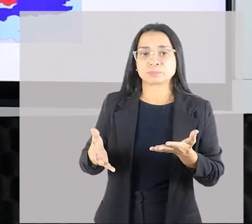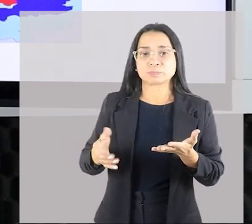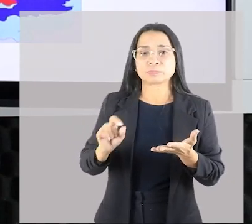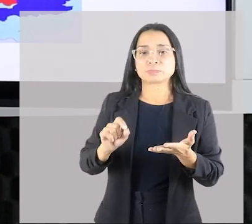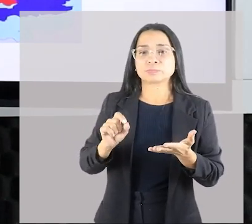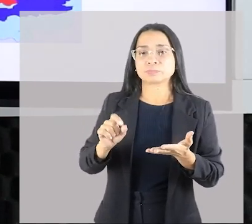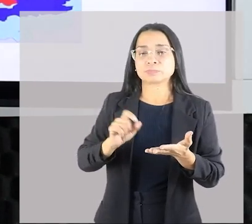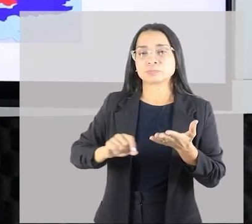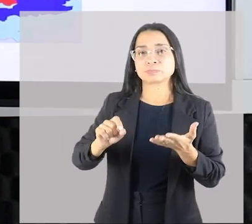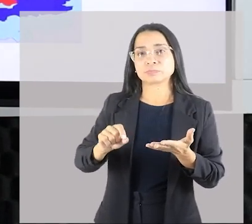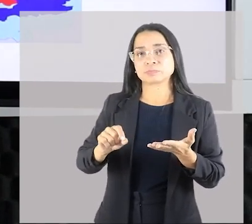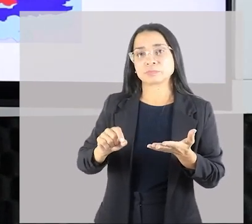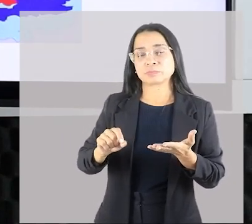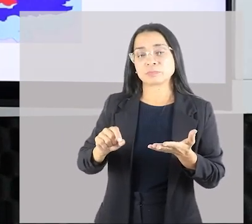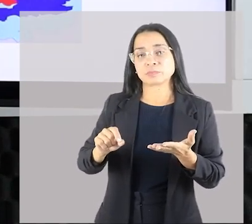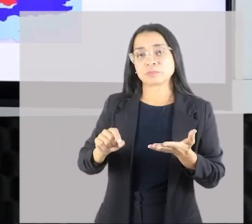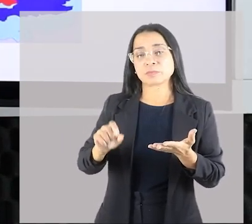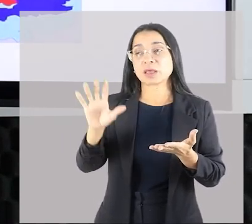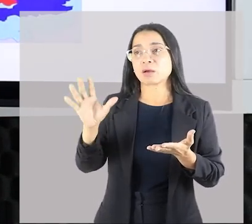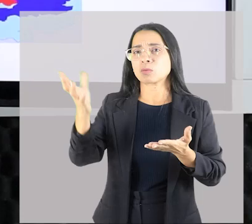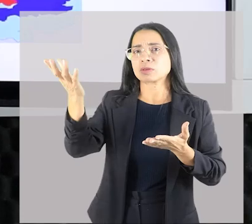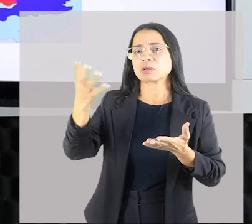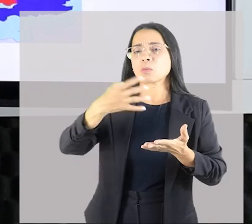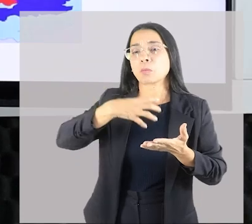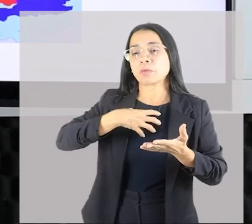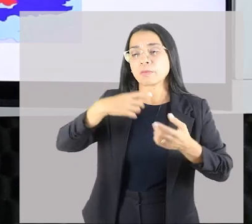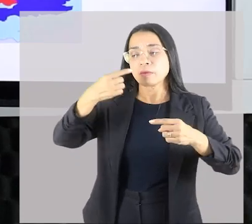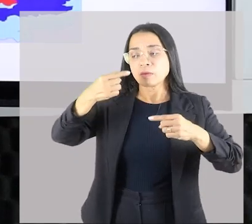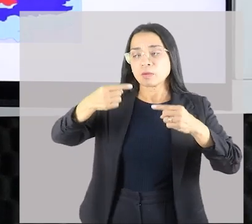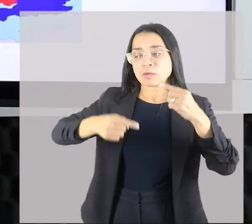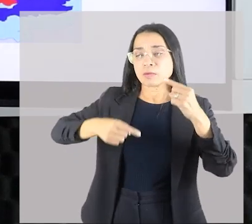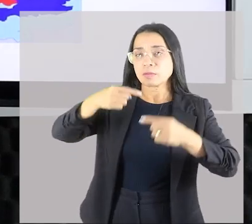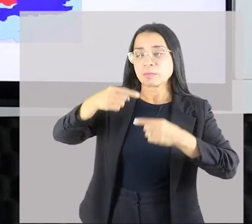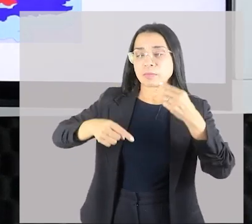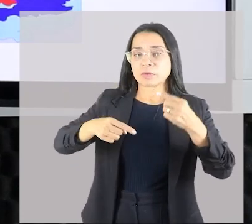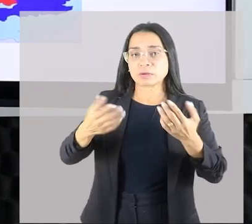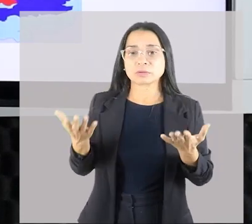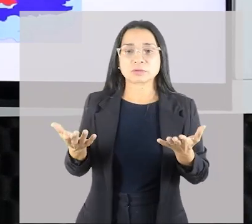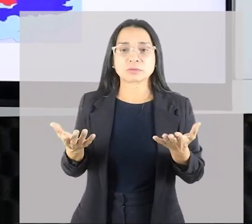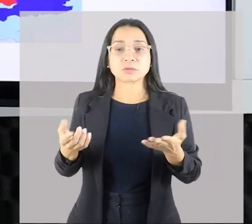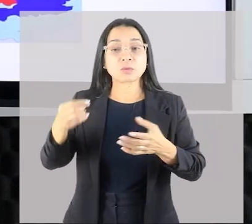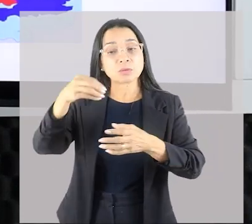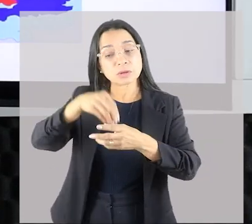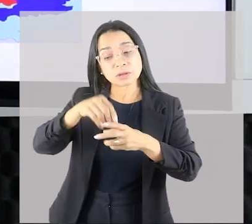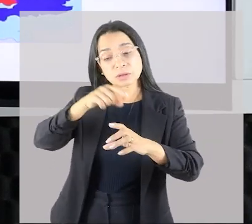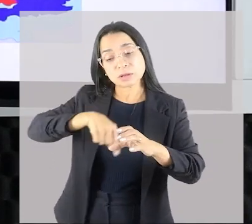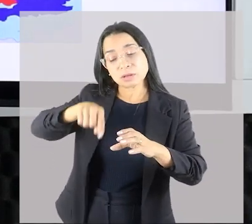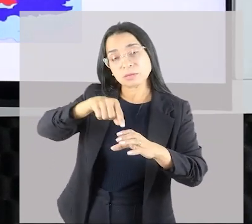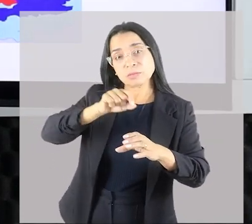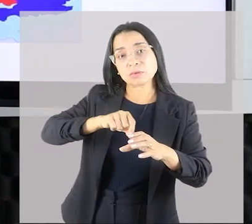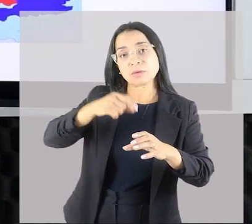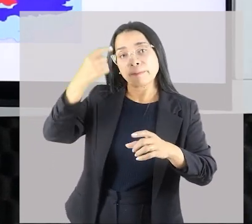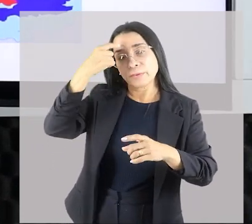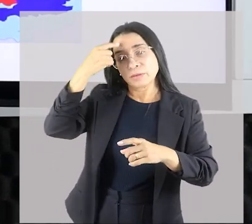isso gerou um sentimento de debate. Ora, quer dizer que internamente, quando nós, Irlanda do Norte e Escócia,